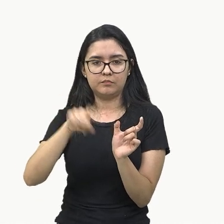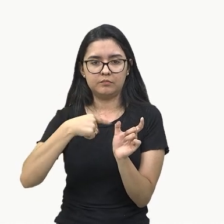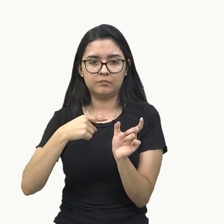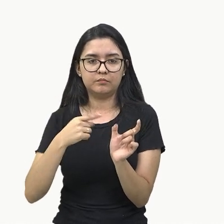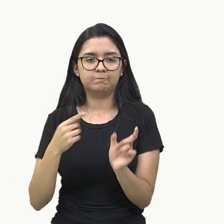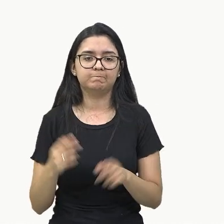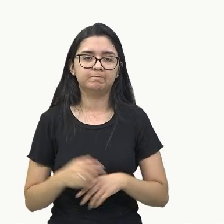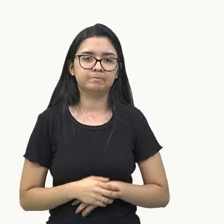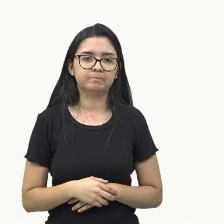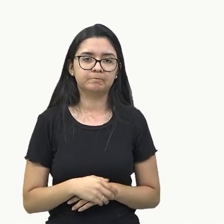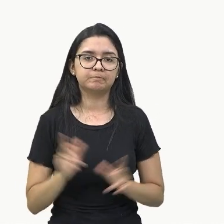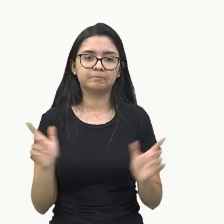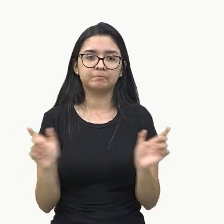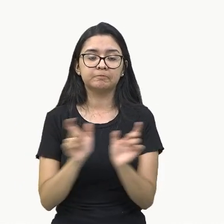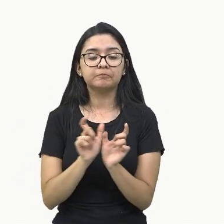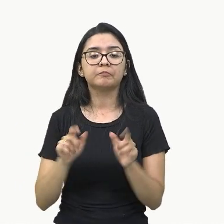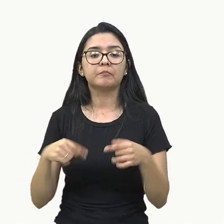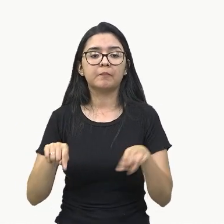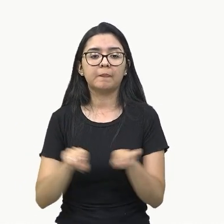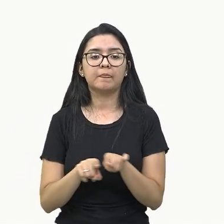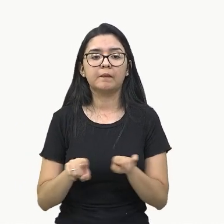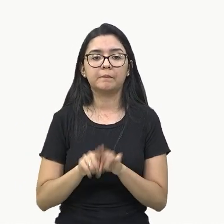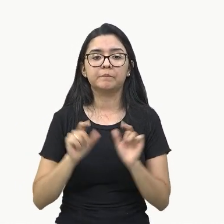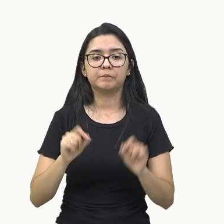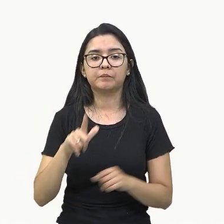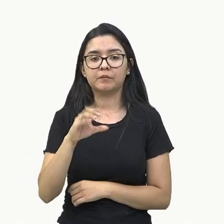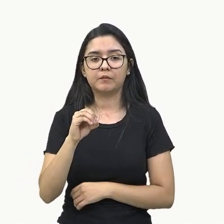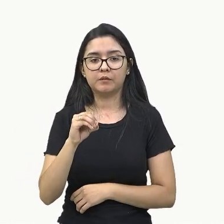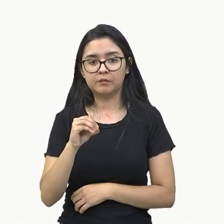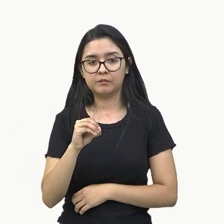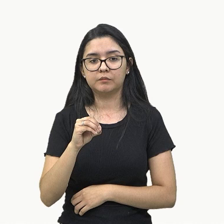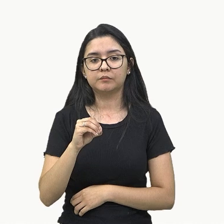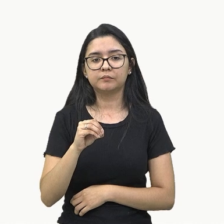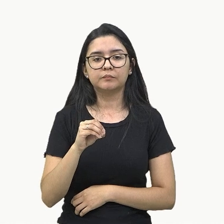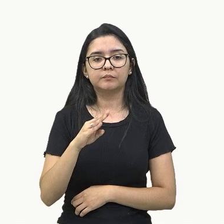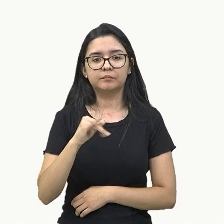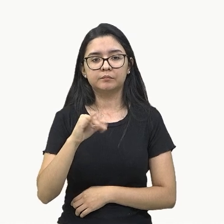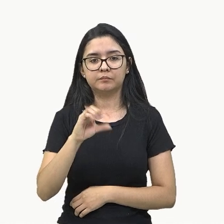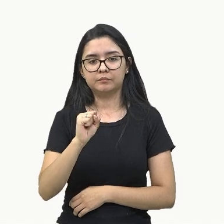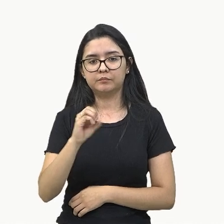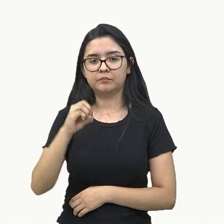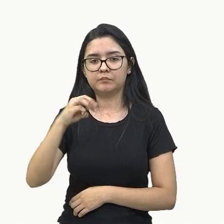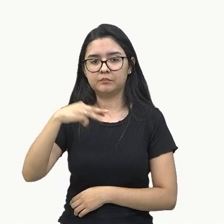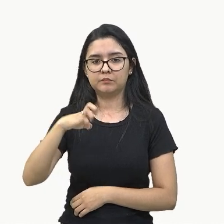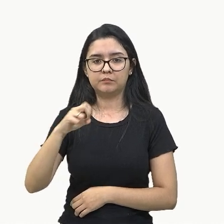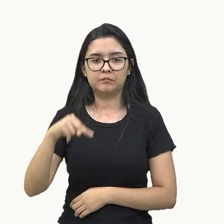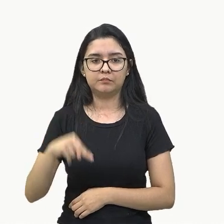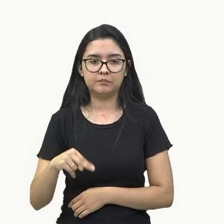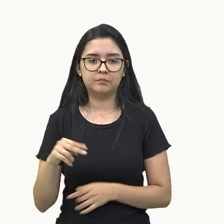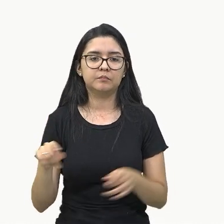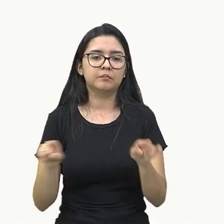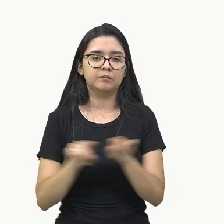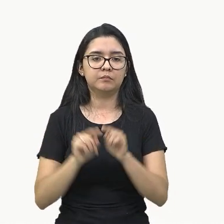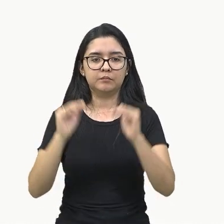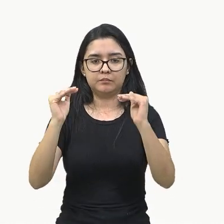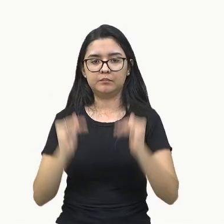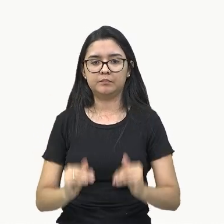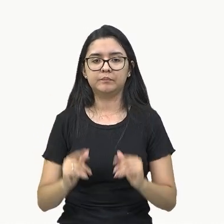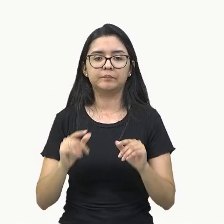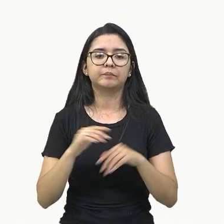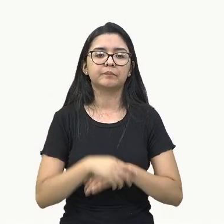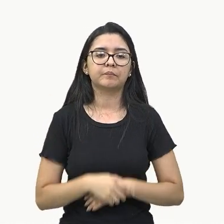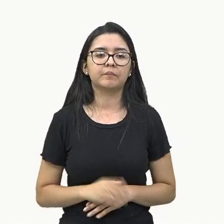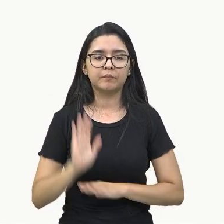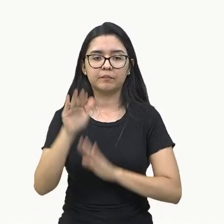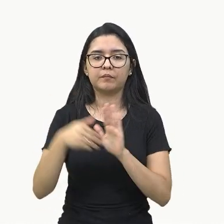portanto, a aglutinação. Lobisomem, lobo mais homem, aguardente, a junção de água mais ardente. Novamente, podem